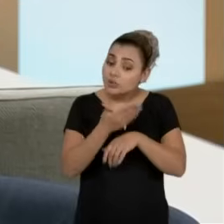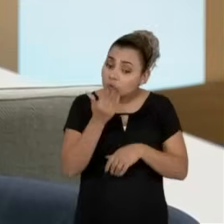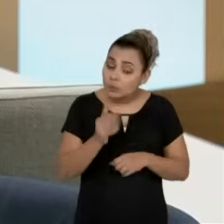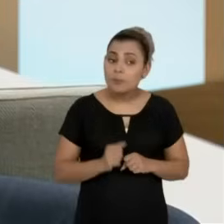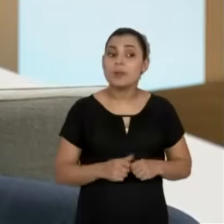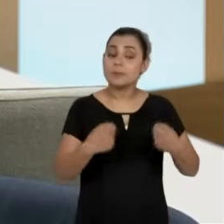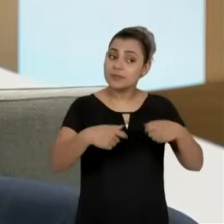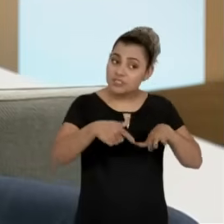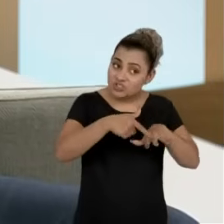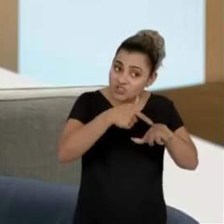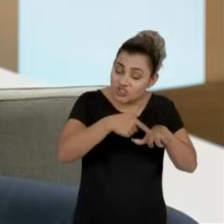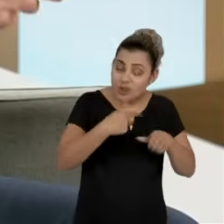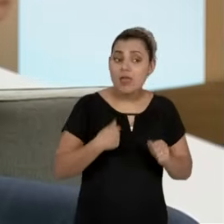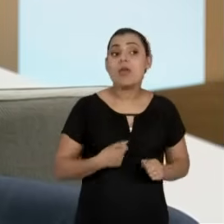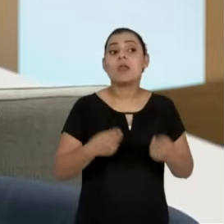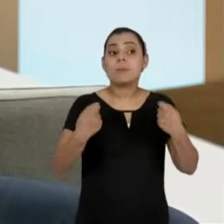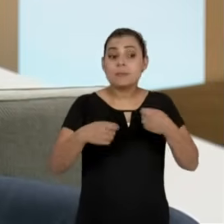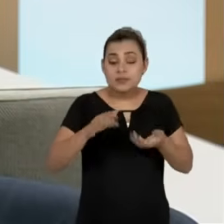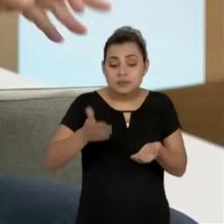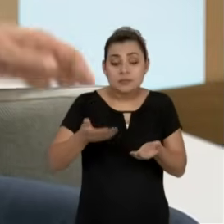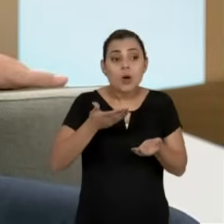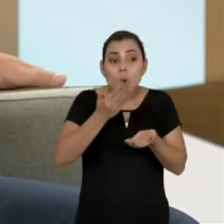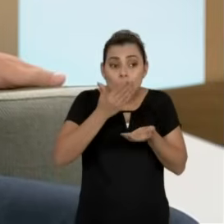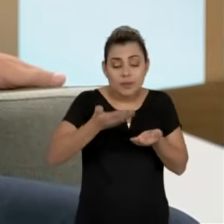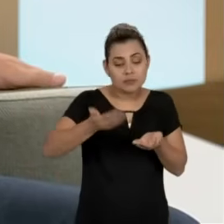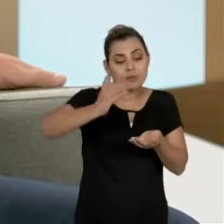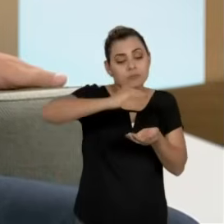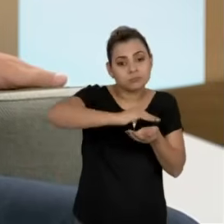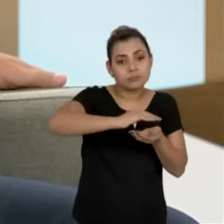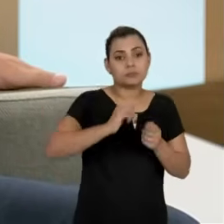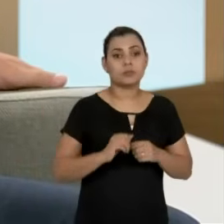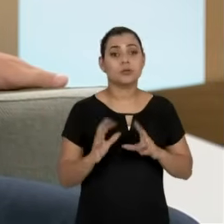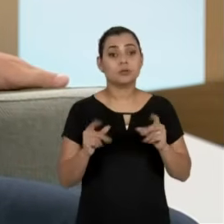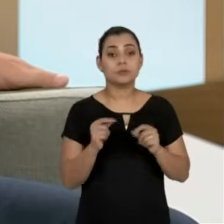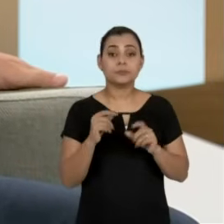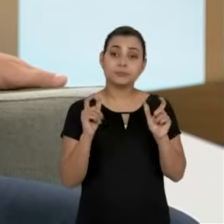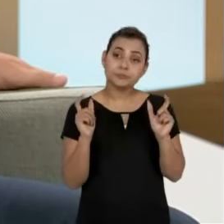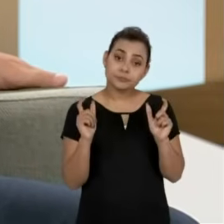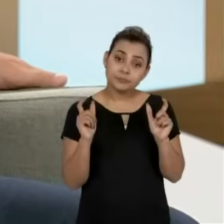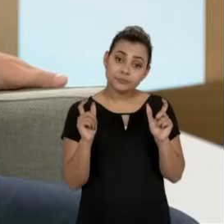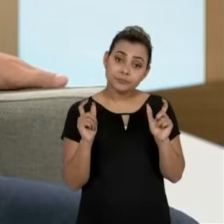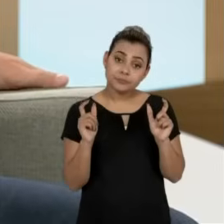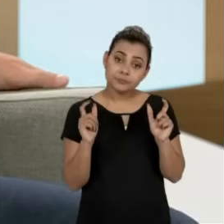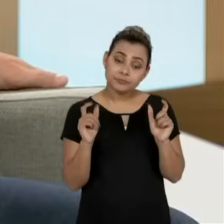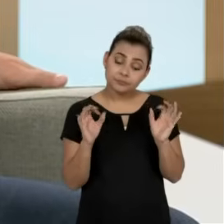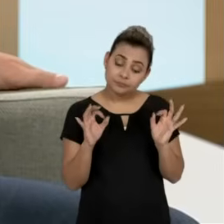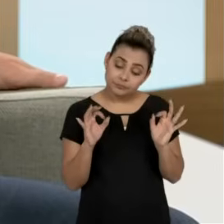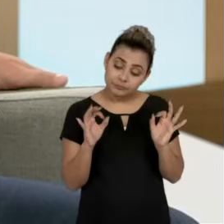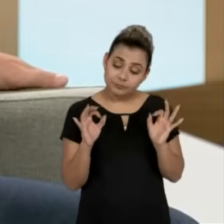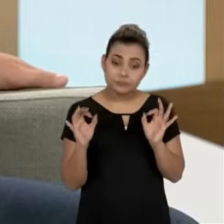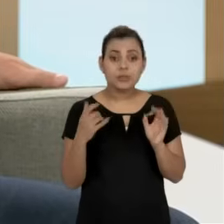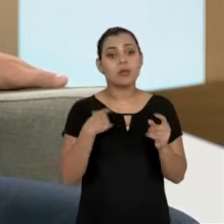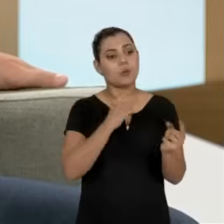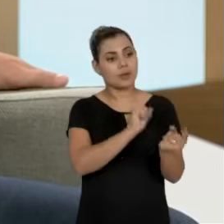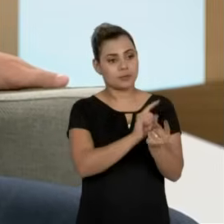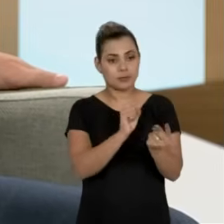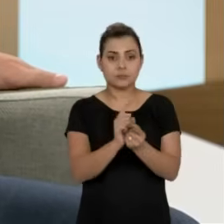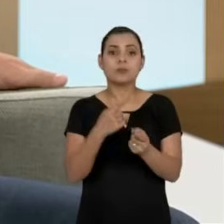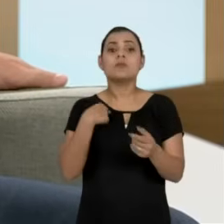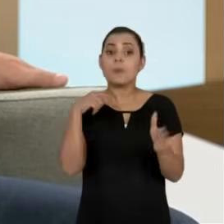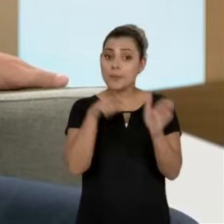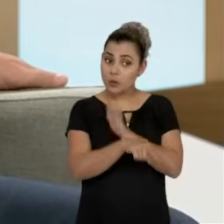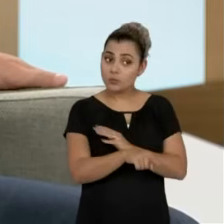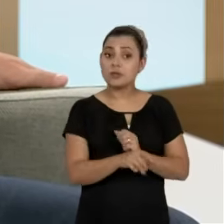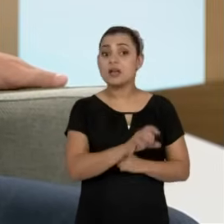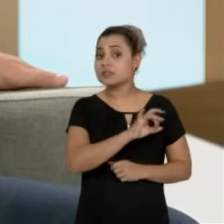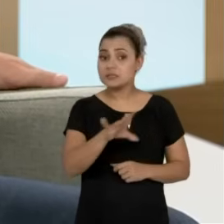usar chinelo, tem que tapar o alimento. Né? Esse ficava todo mundo assim. Aí eu falei, olha, eu vou atender todo mundo, mas eu vou perguntar isso lá dentro.